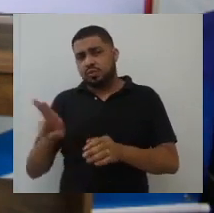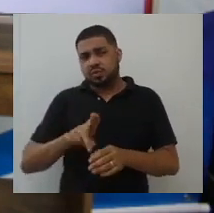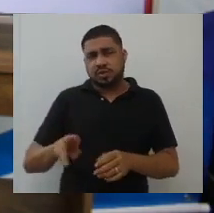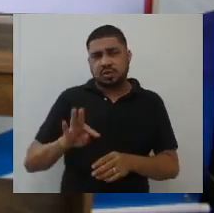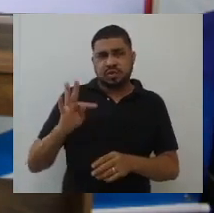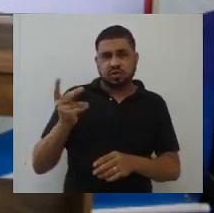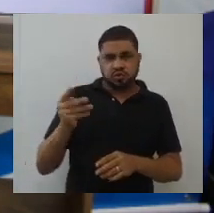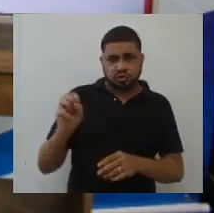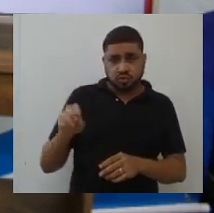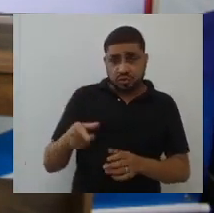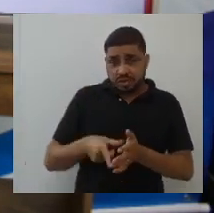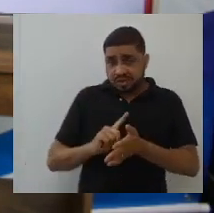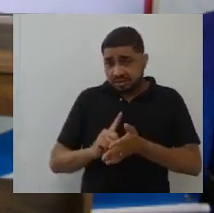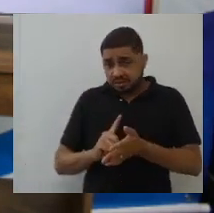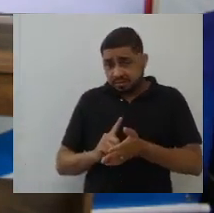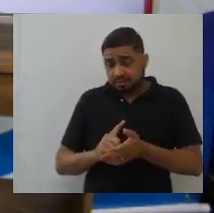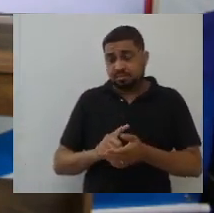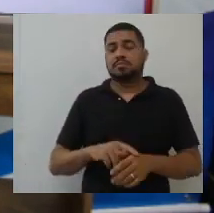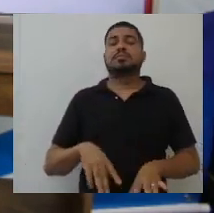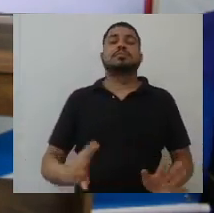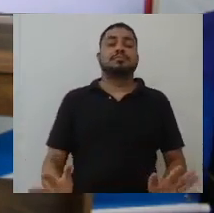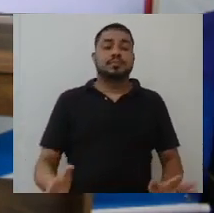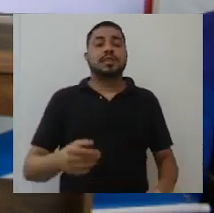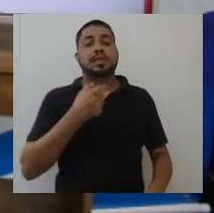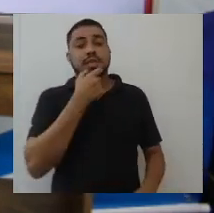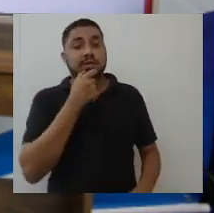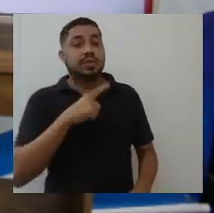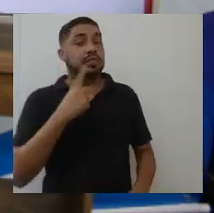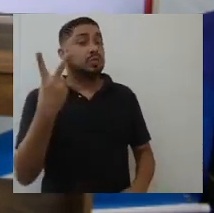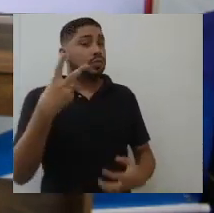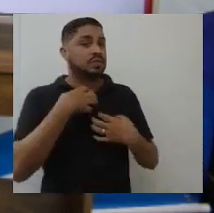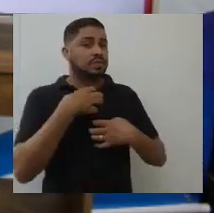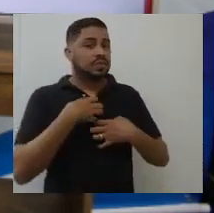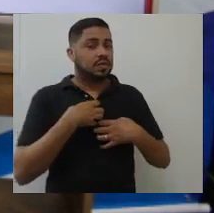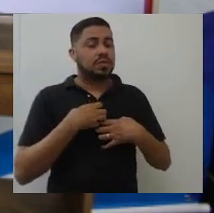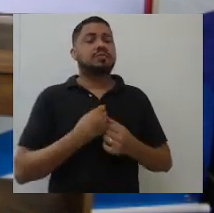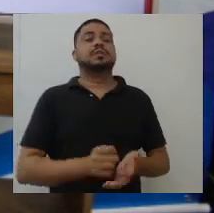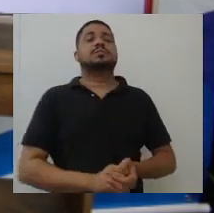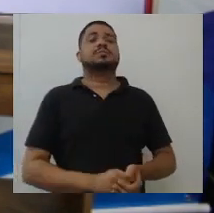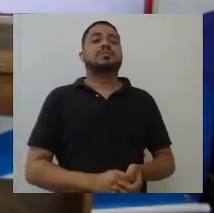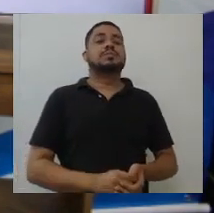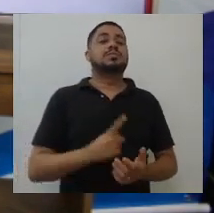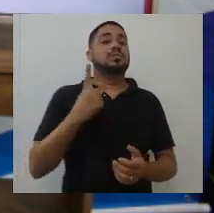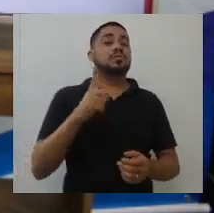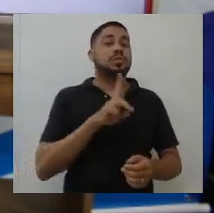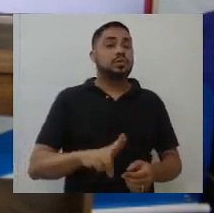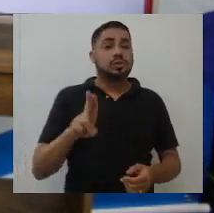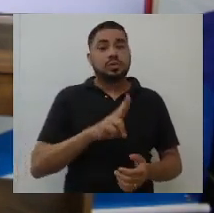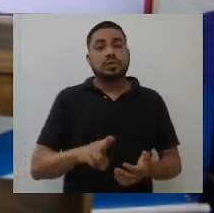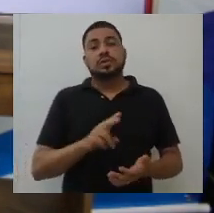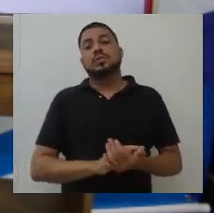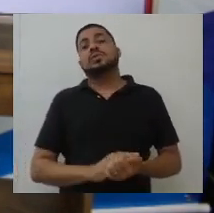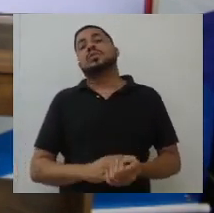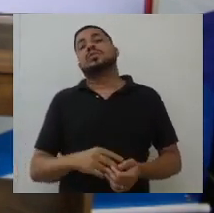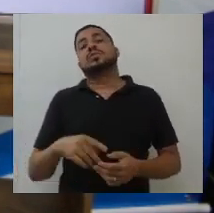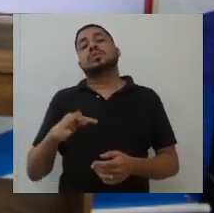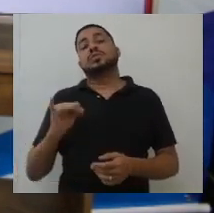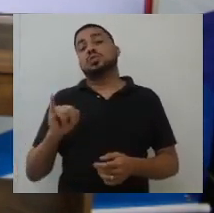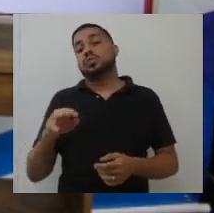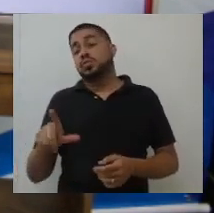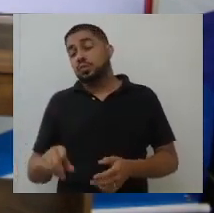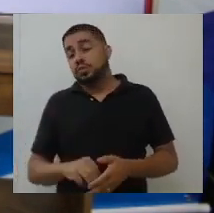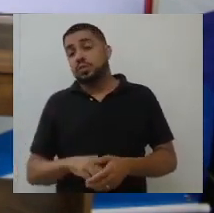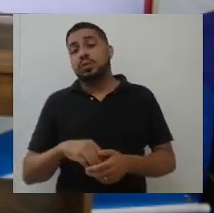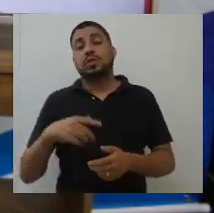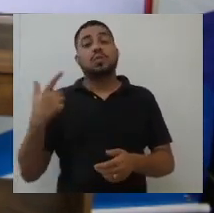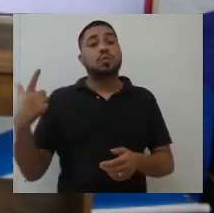Micael, em inglês a gente tem duas formas para formar o infinitivo. Tá? Uma delas é utilizando o to e a outra é